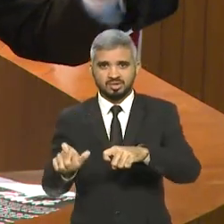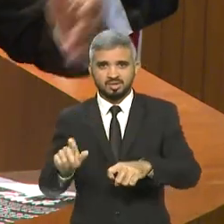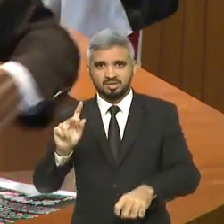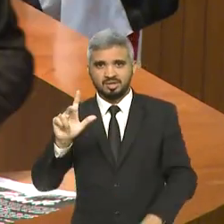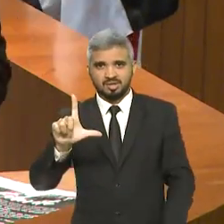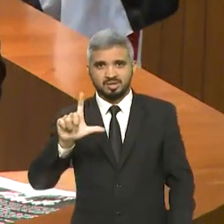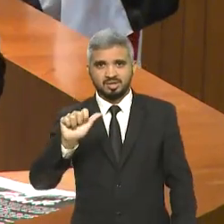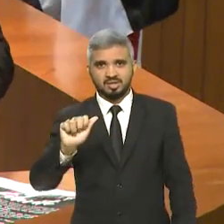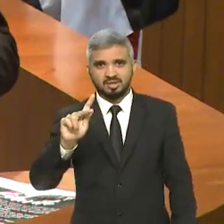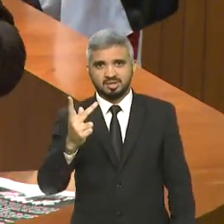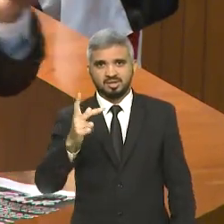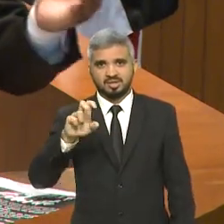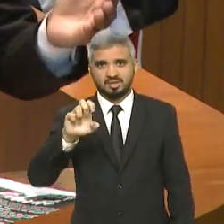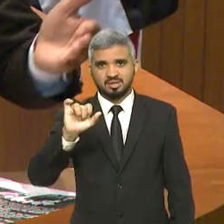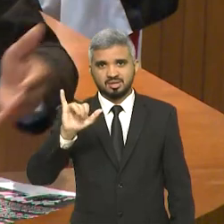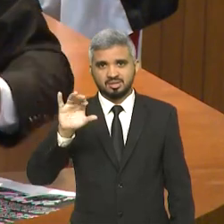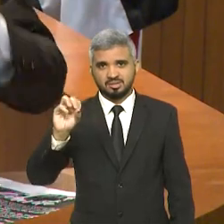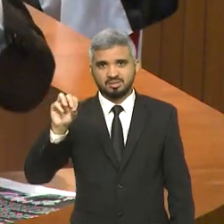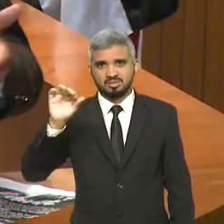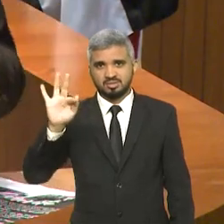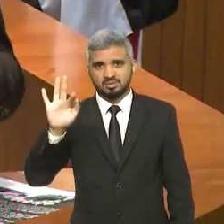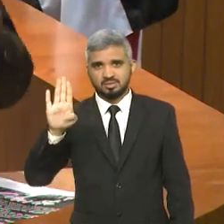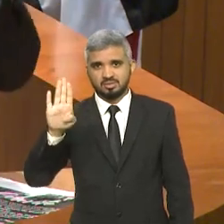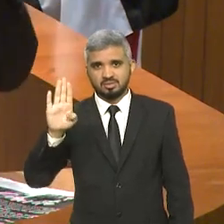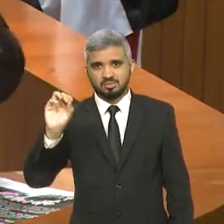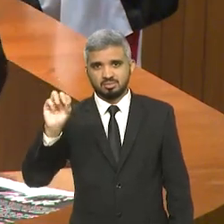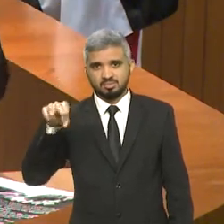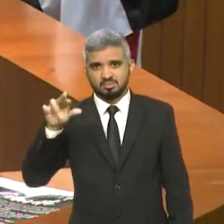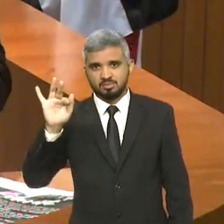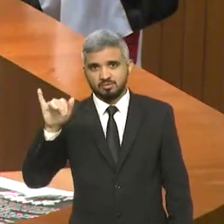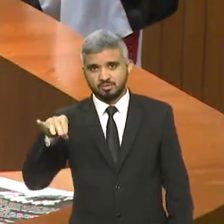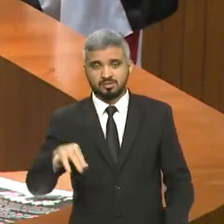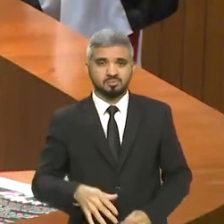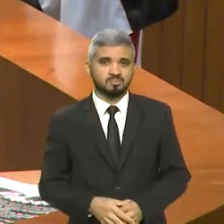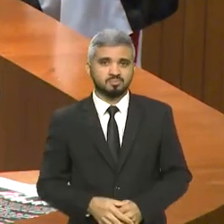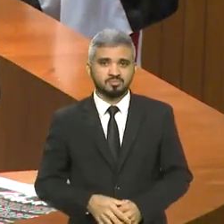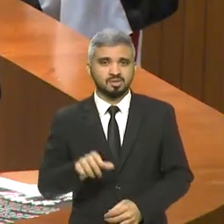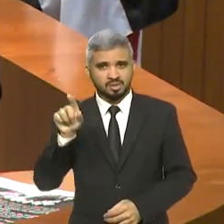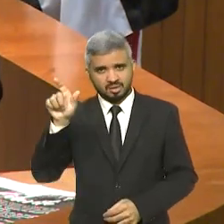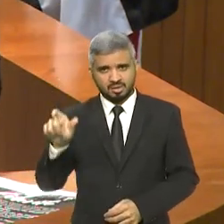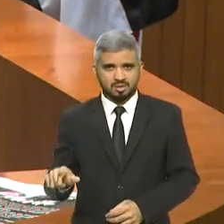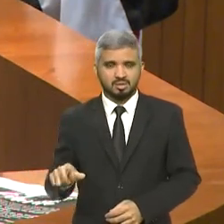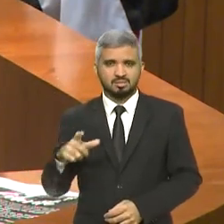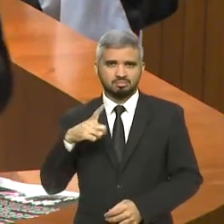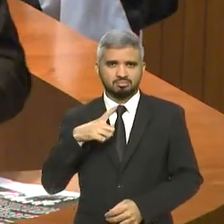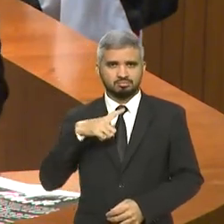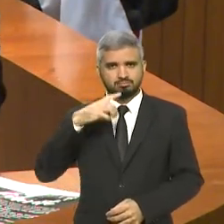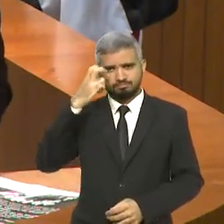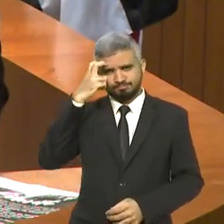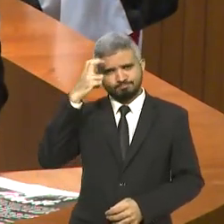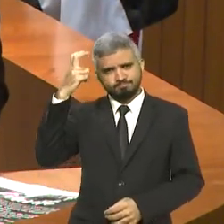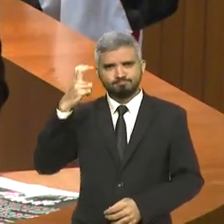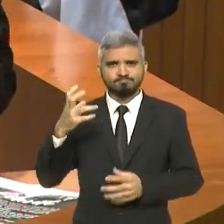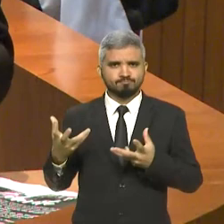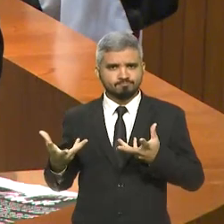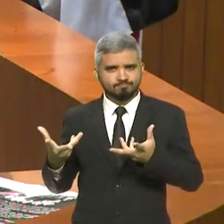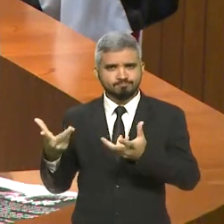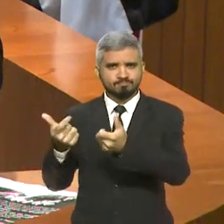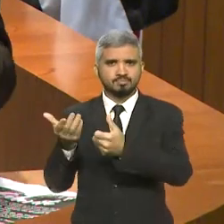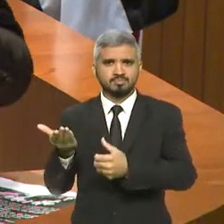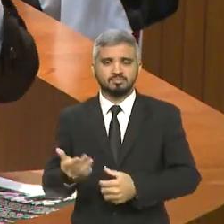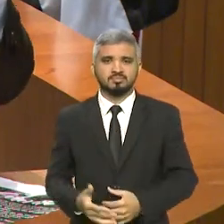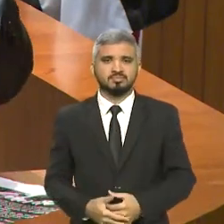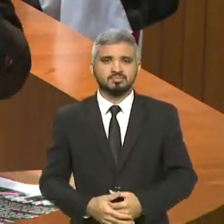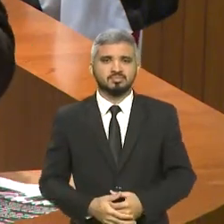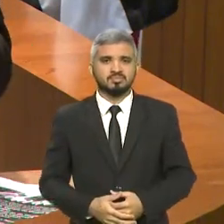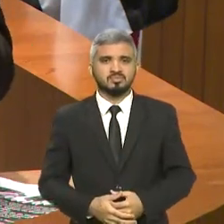todas as qualidades, todas as virtudes do médico doutor Laércio Bonfim, eu convido